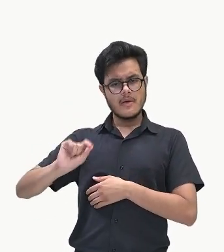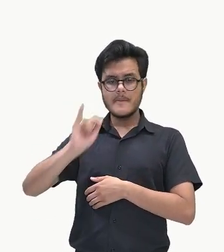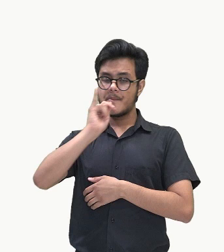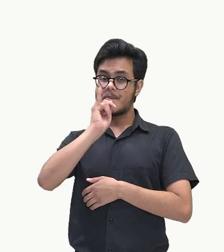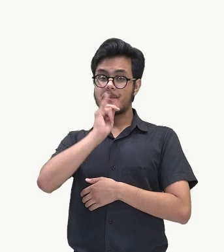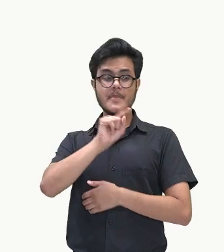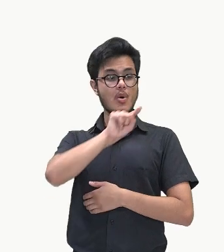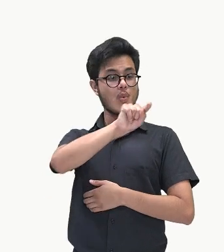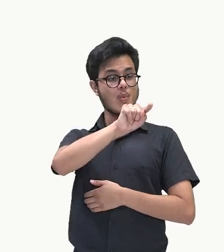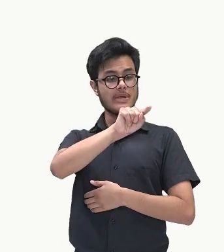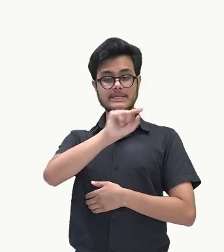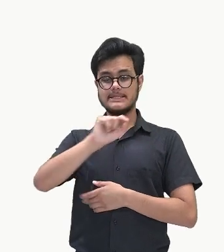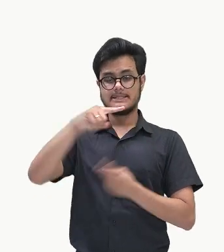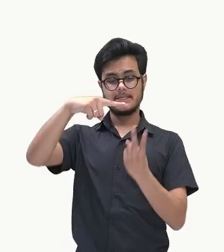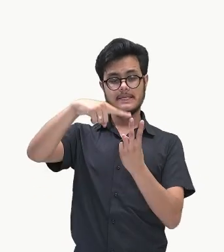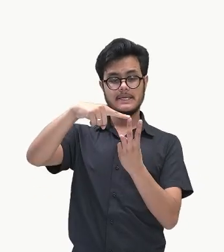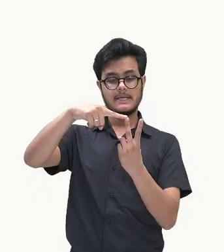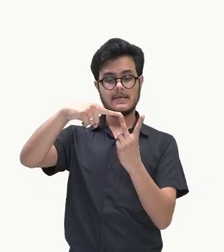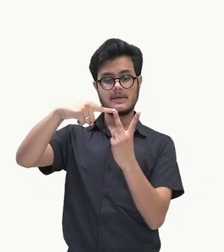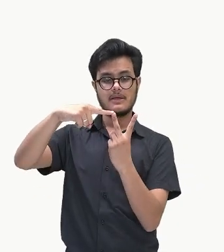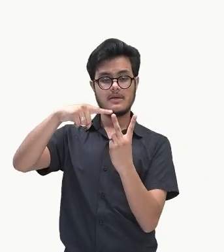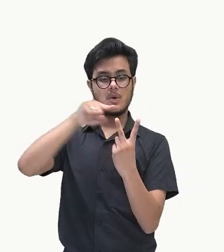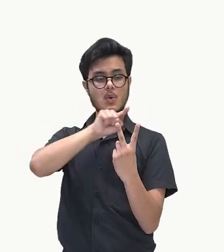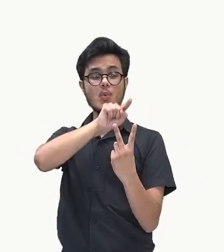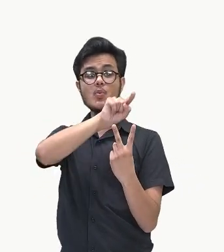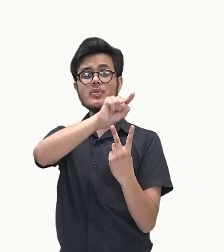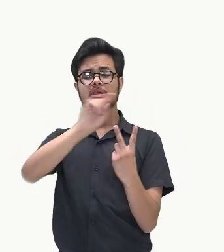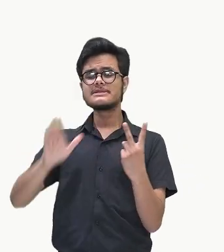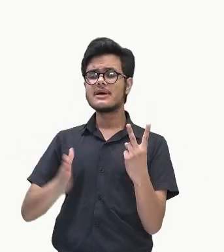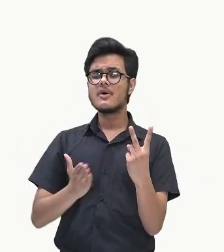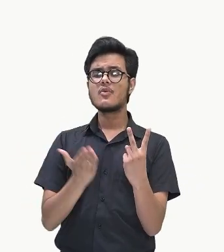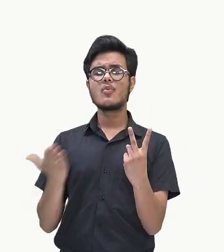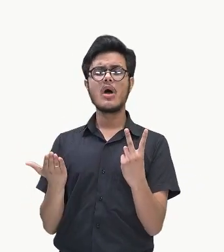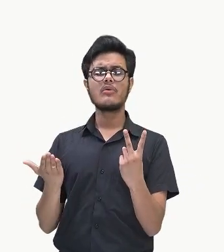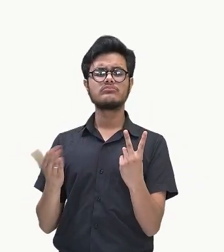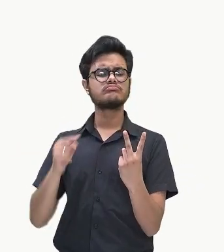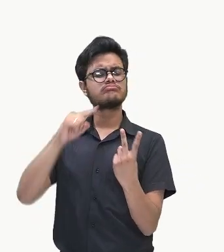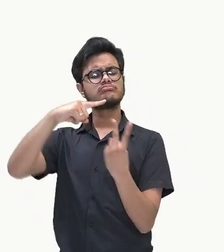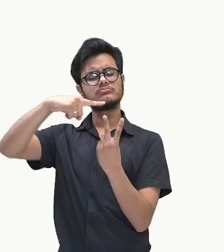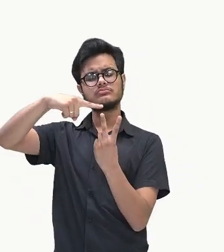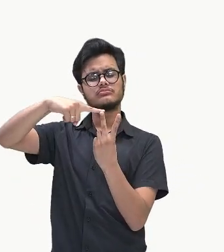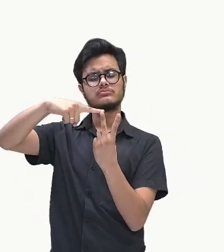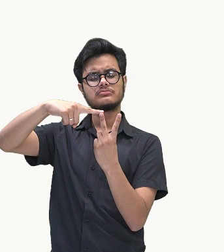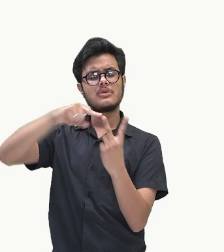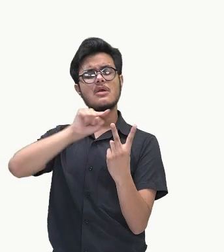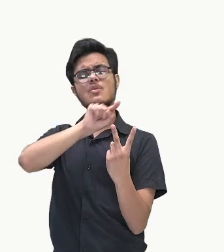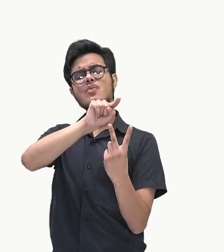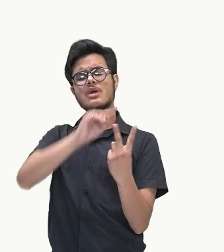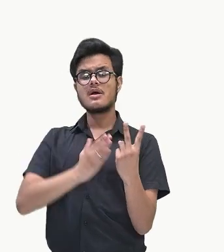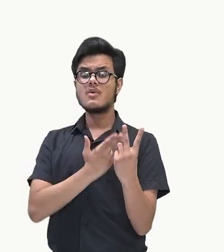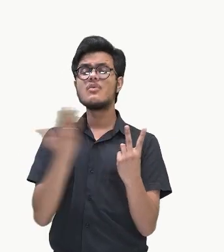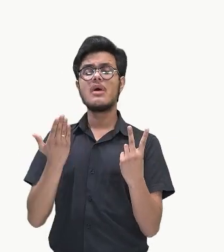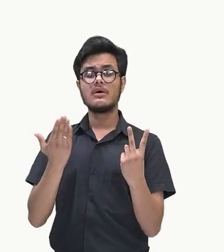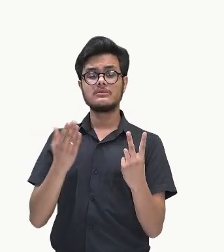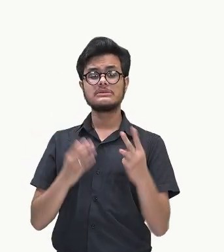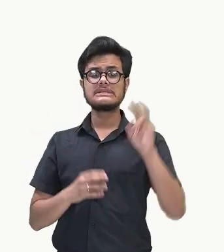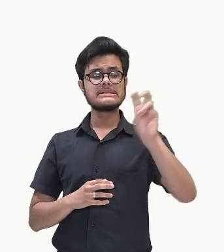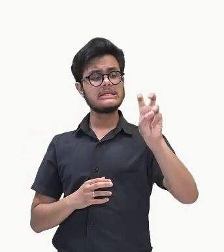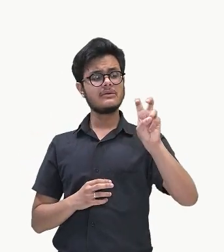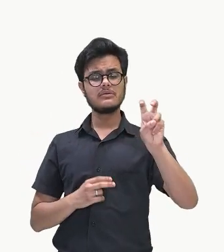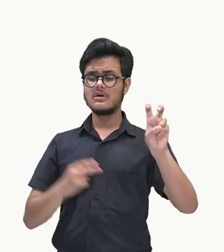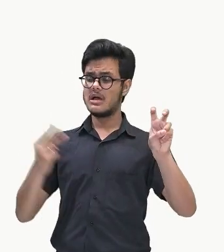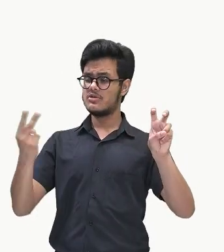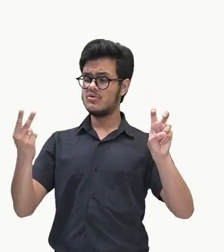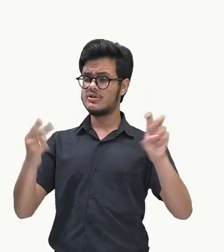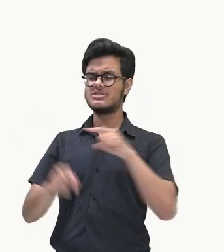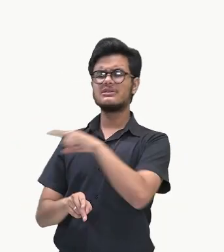do nosso radical. Olhando aqui para o índice do nosso radical, ó, aqui é 5. E